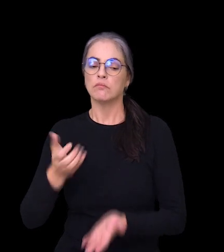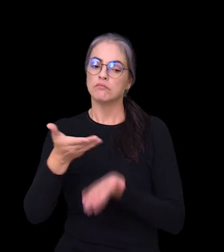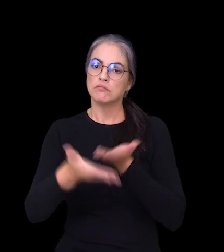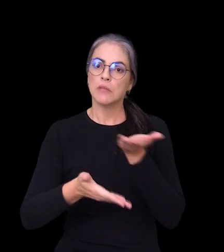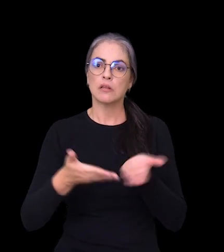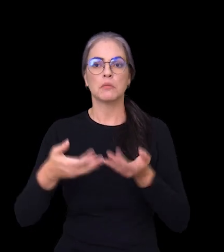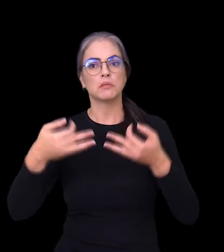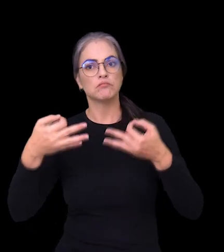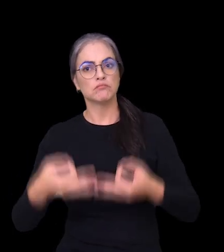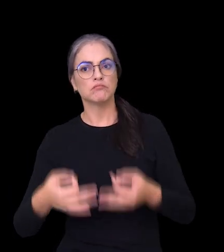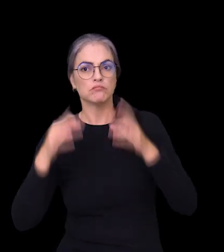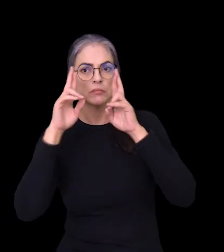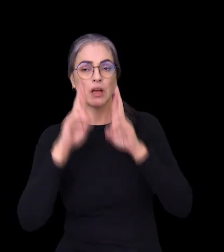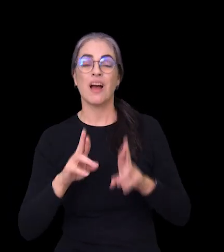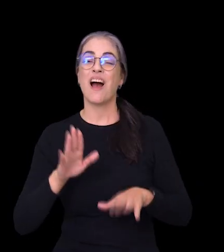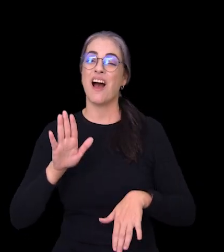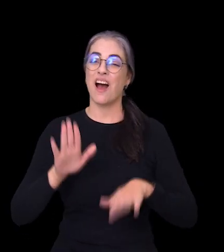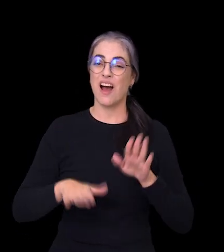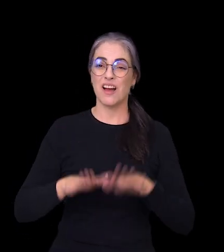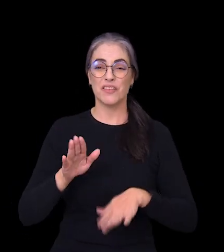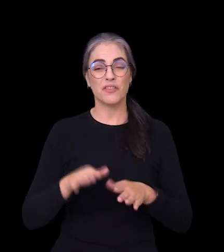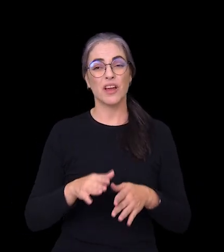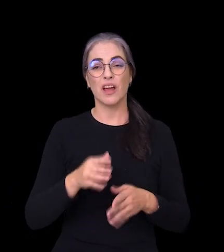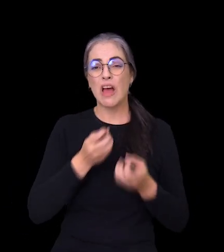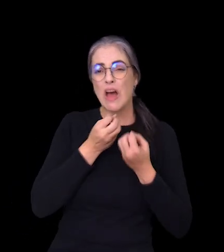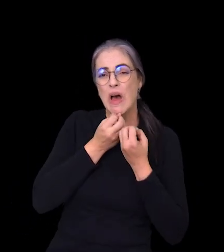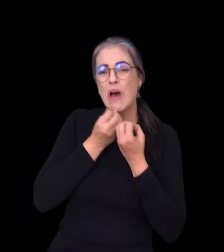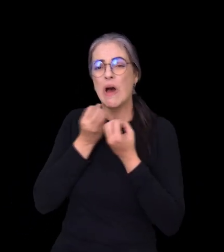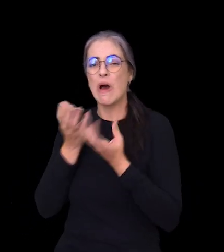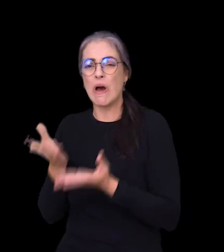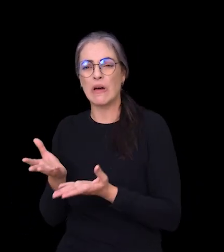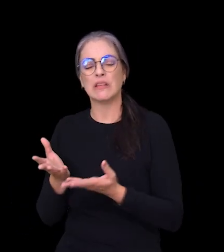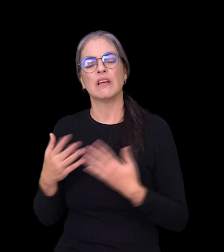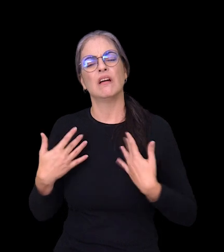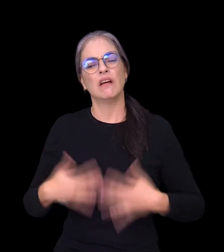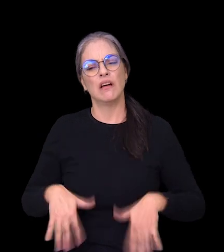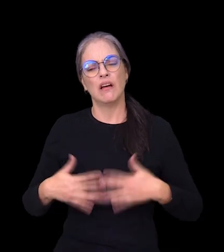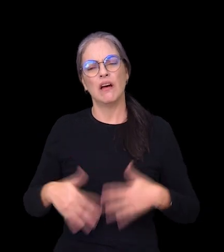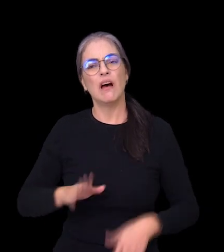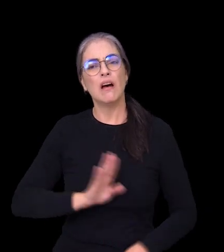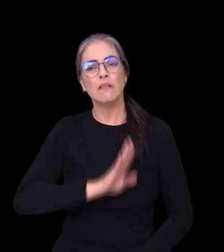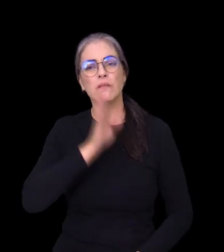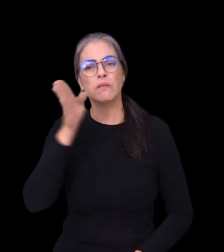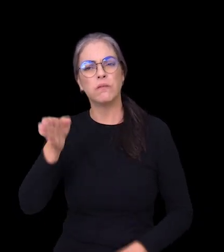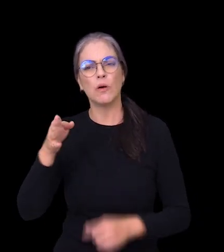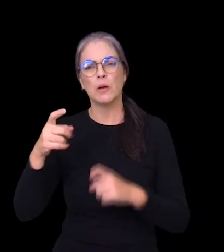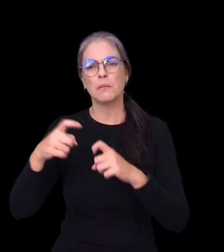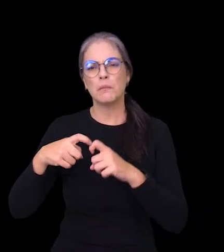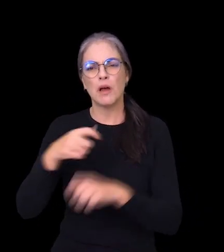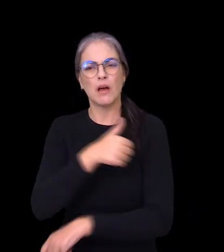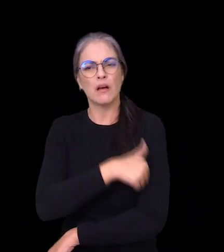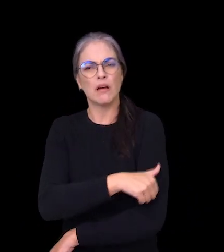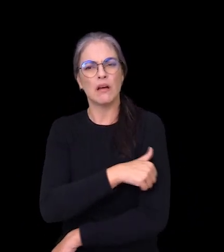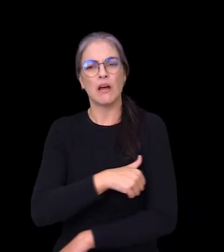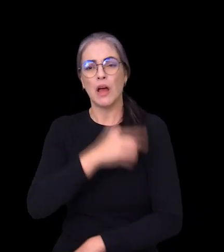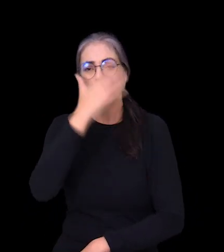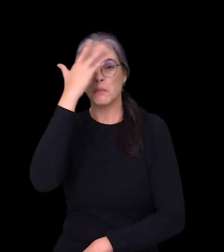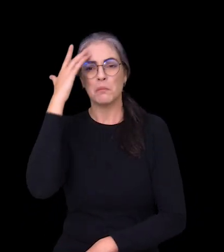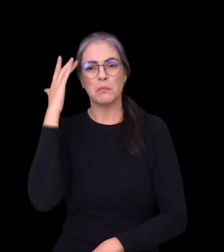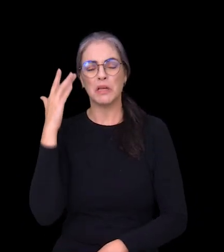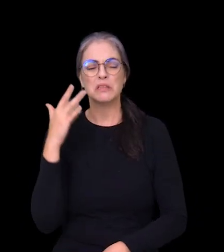Muitas vezes a gente tem alguns relatos delas chegarem para fazer o pré-natal e as profissionais de saúde falarem, oh meu